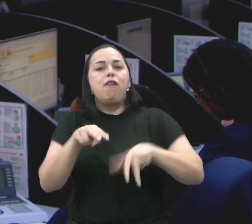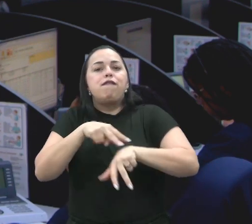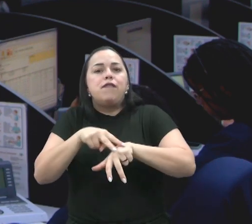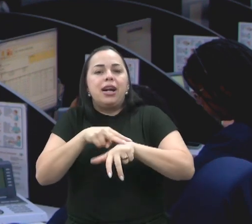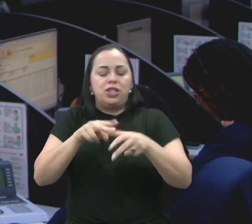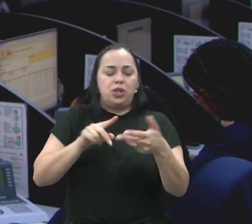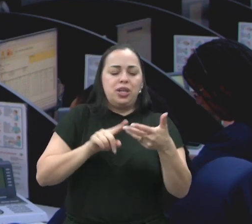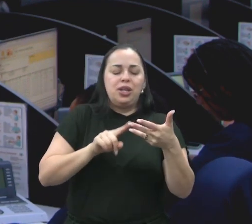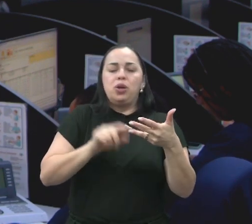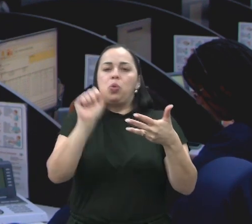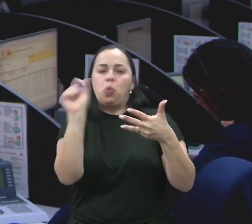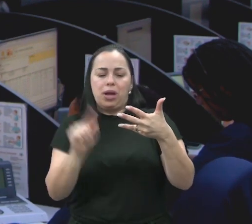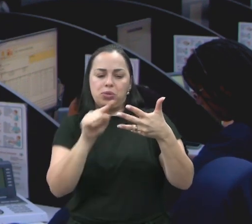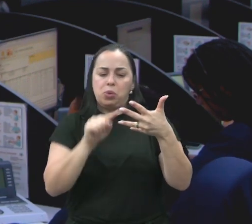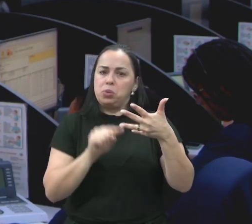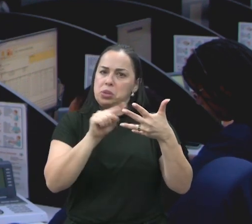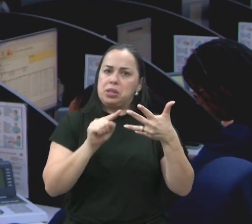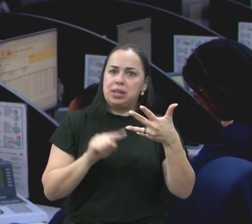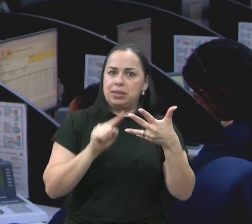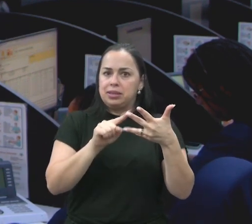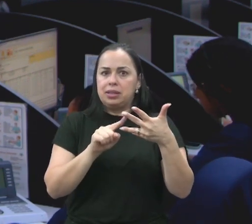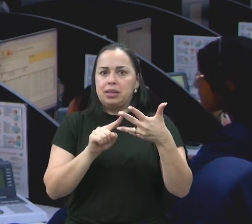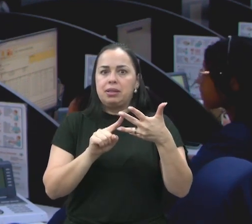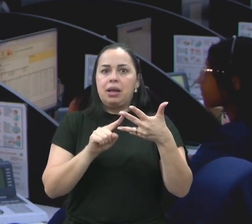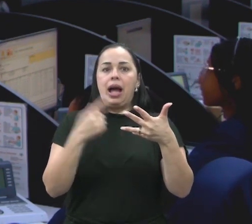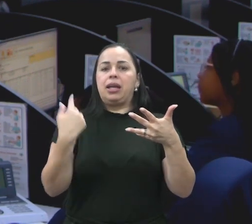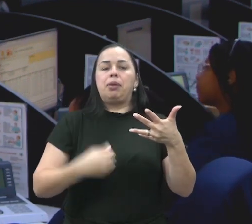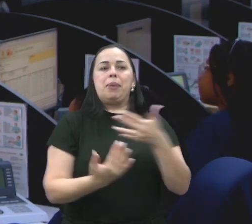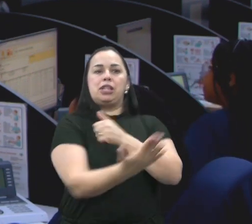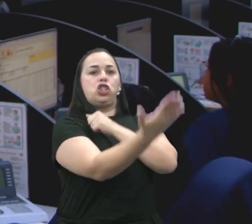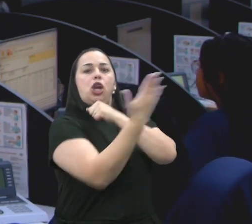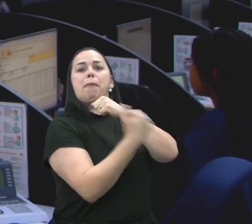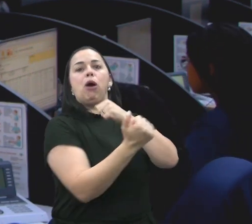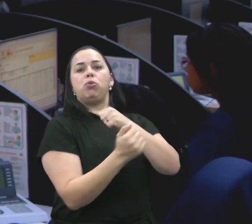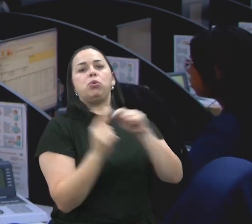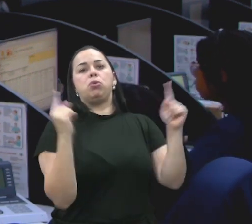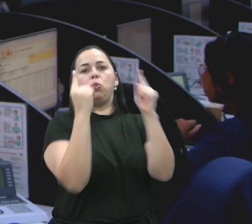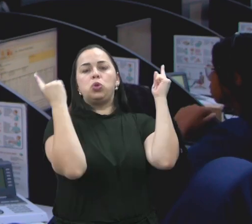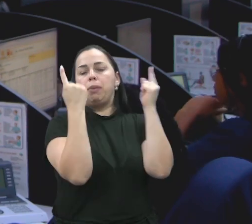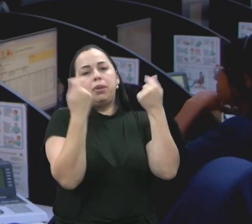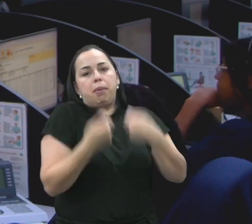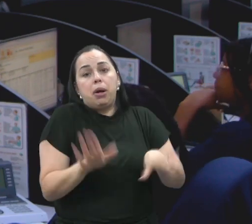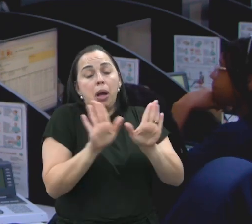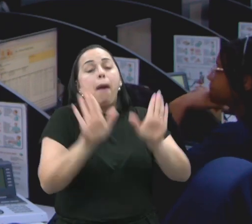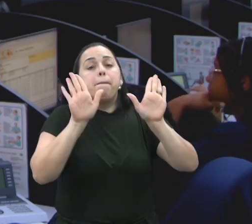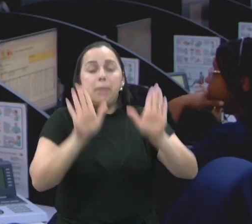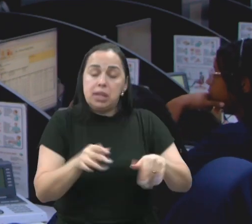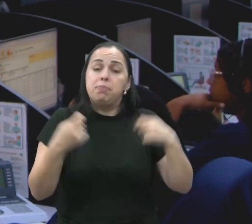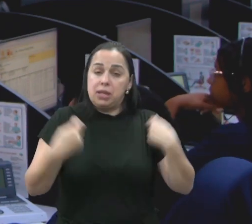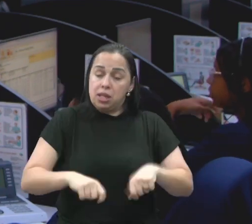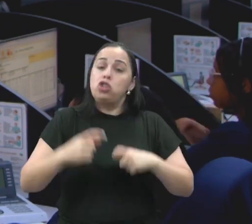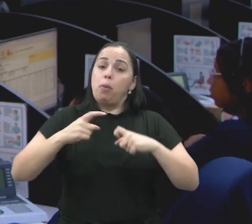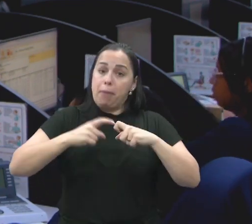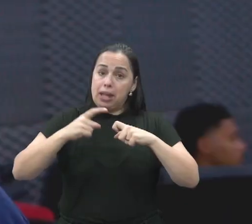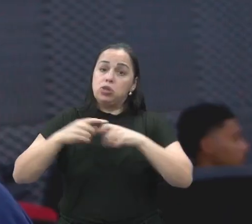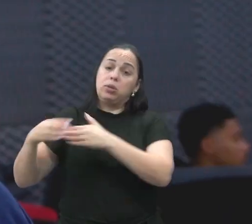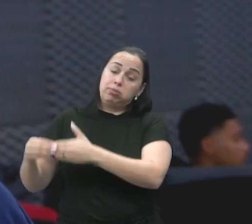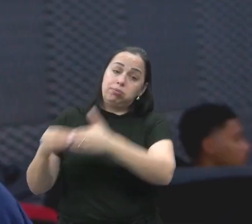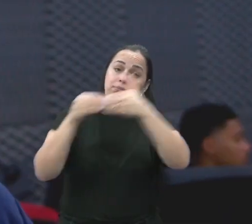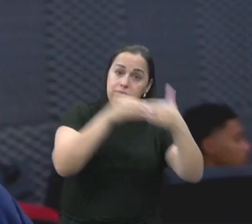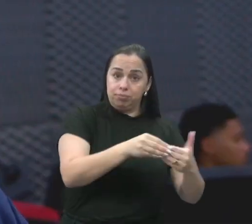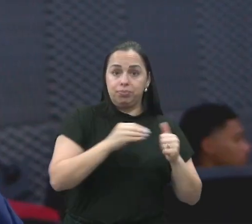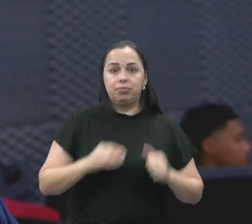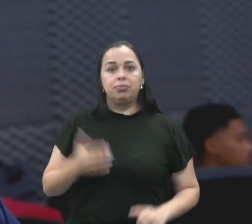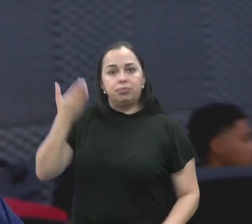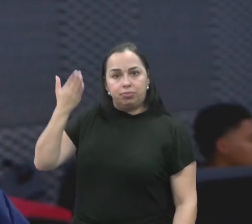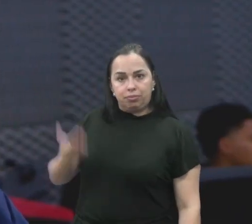verde e azul, que são os casos aí onde teoricamente não deveriam ser direcionados para o SAMU, mas precisa de um atendimento médico. Ainda de